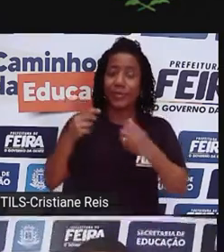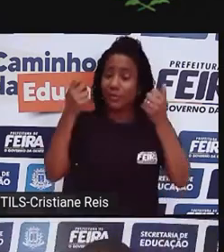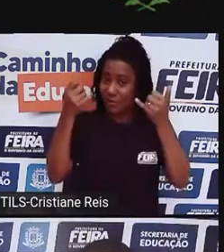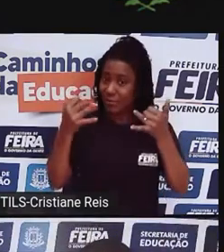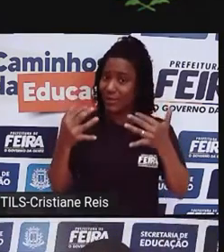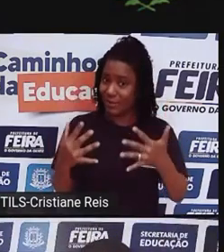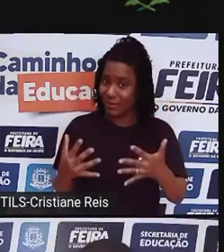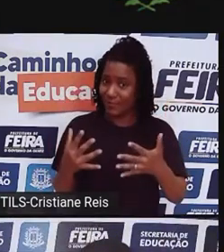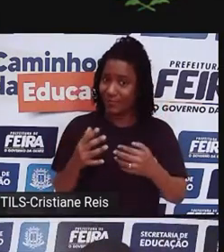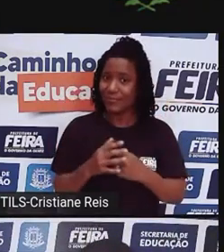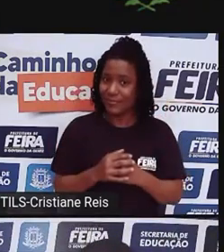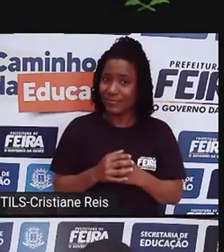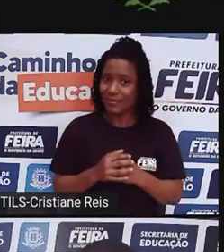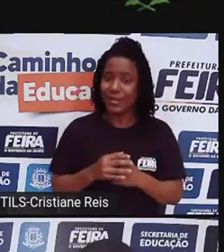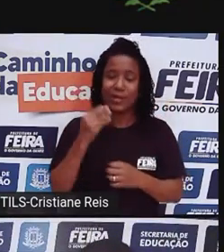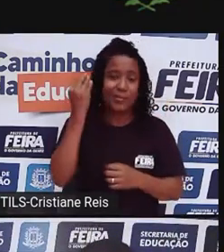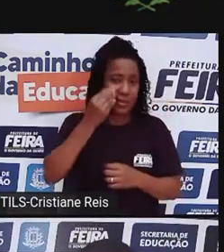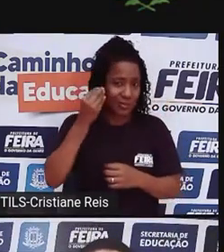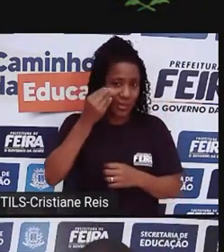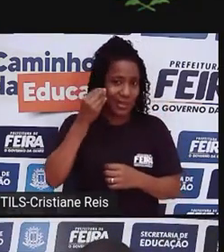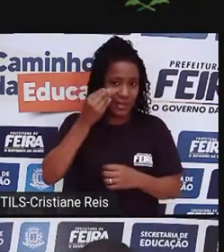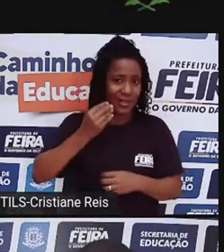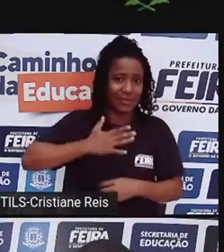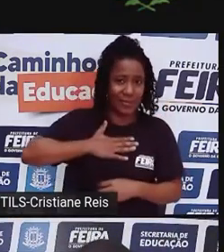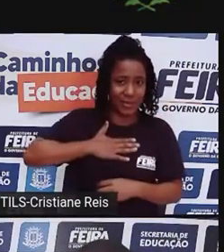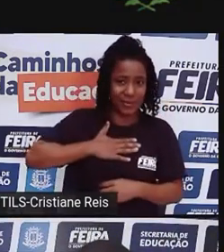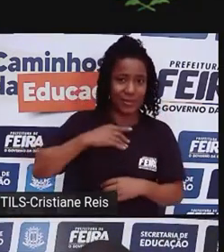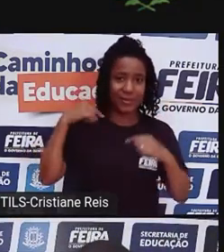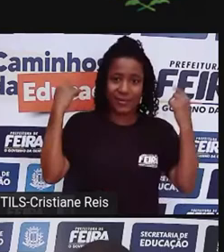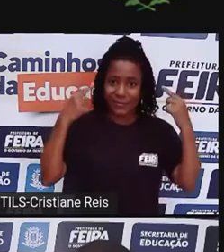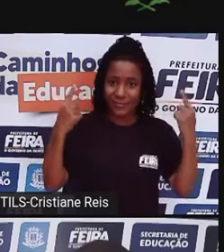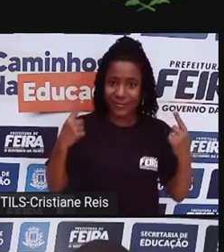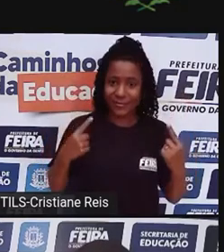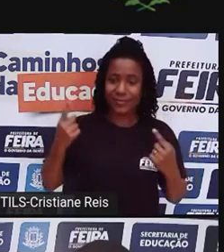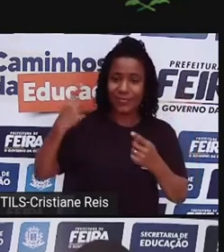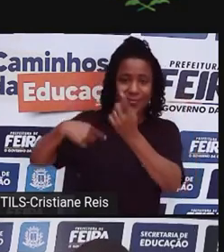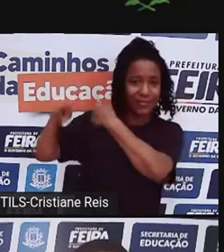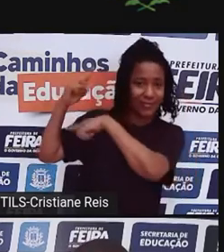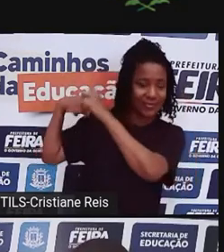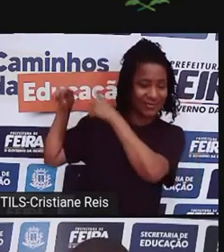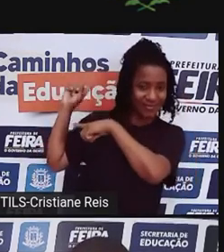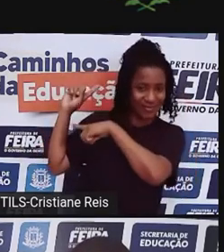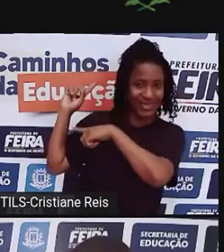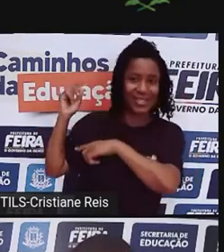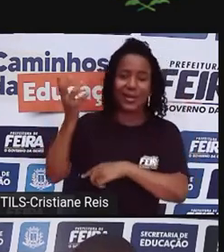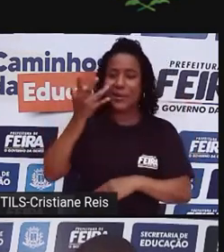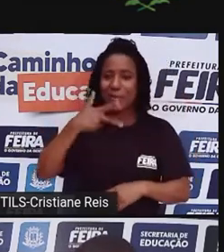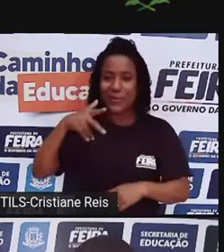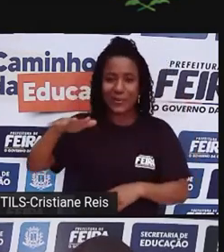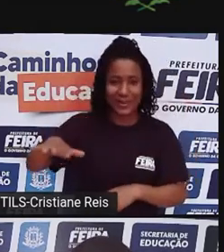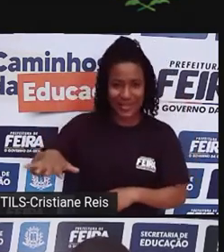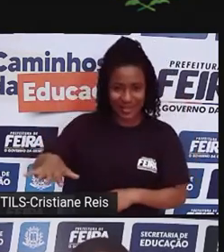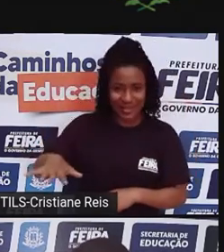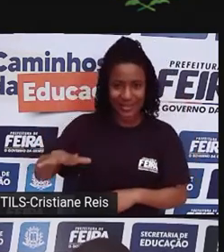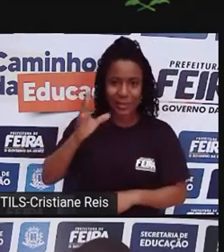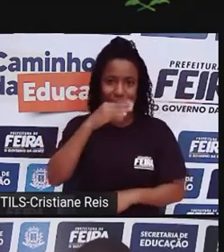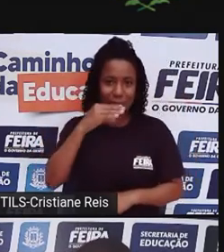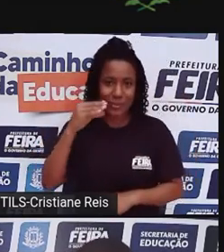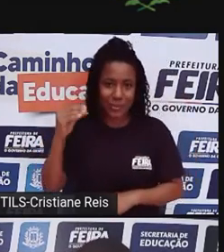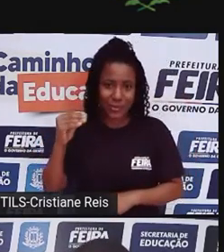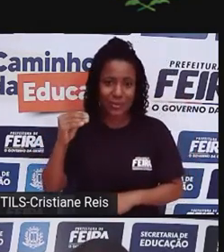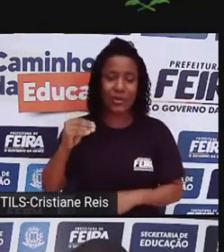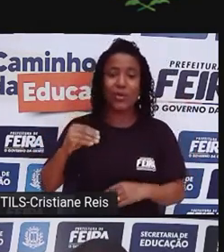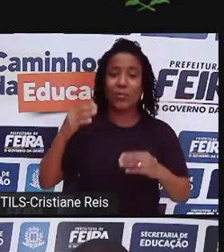experiência que eu tenho com o meu cabelo. Por exemplo, na minha infância e na minha adolescência, a maior parte dela eu usei o